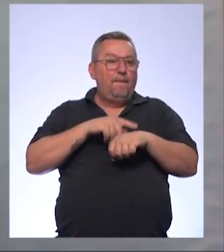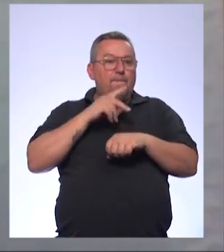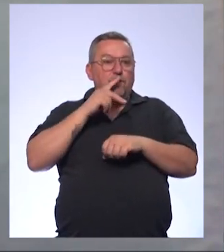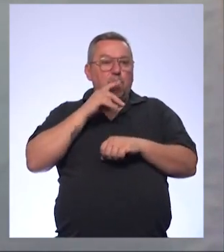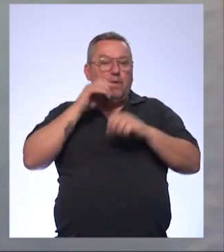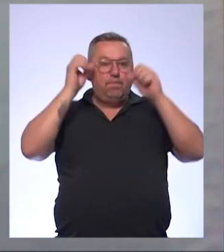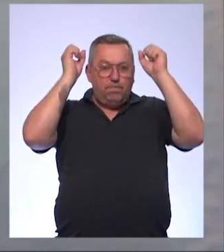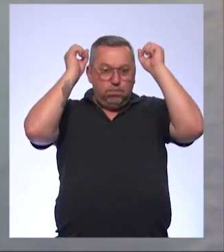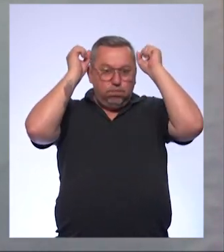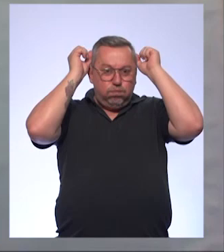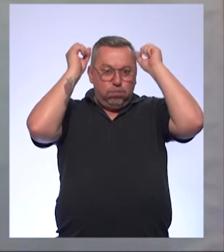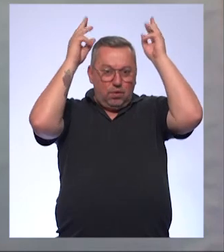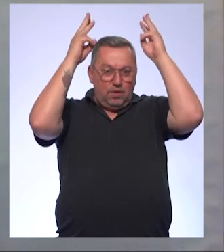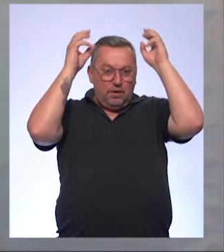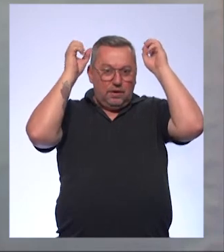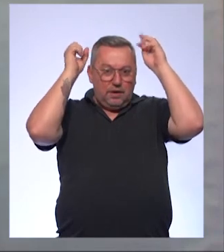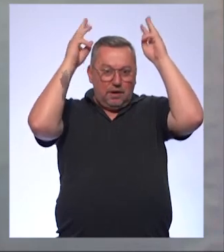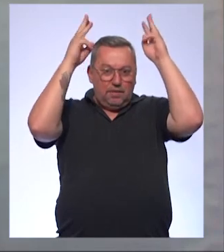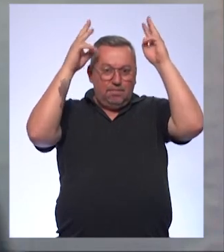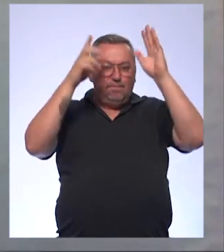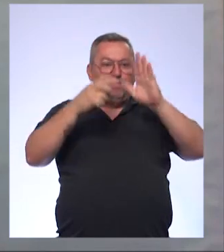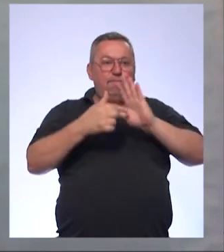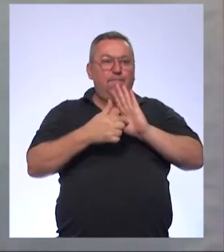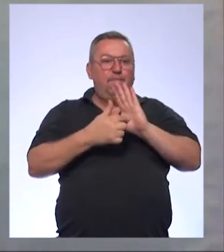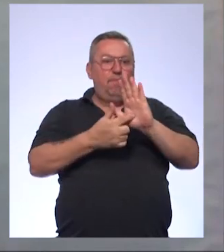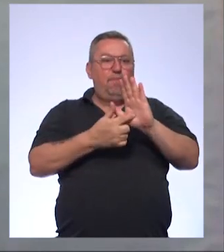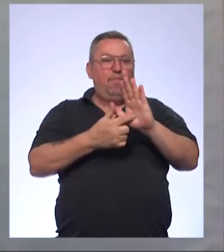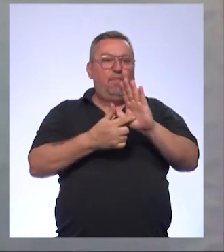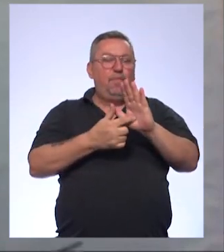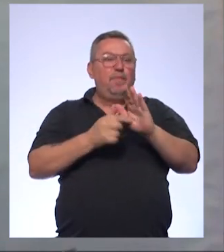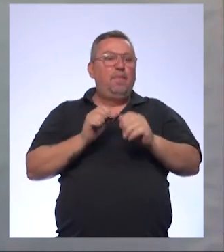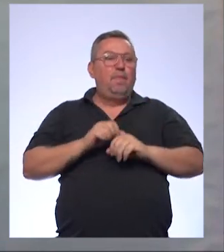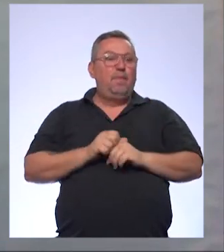patriarca Moisés aparece. Gente, a